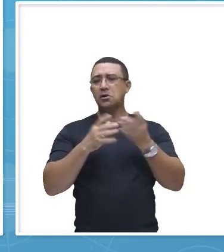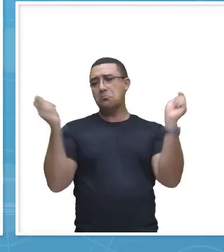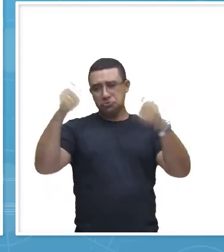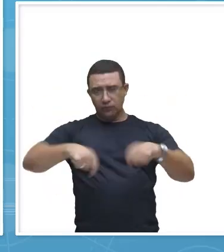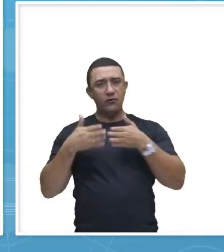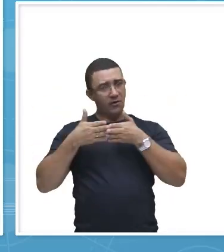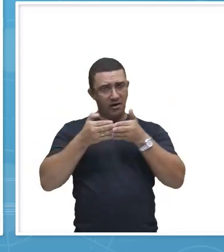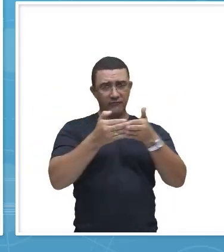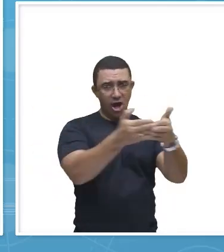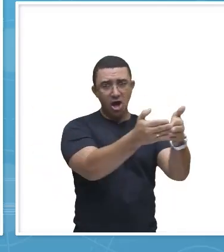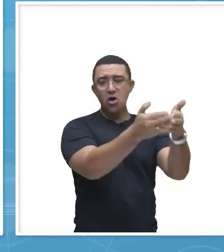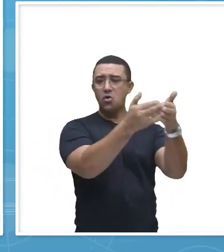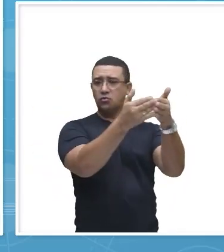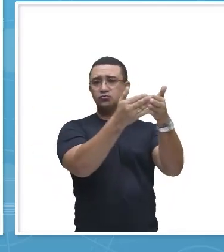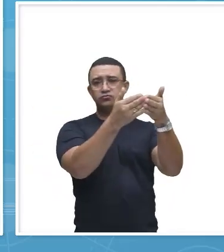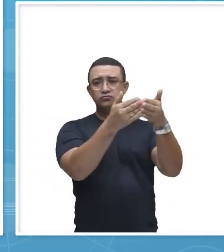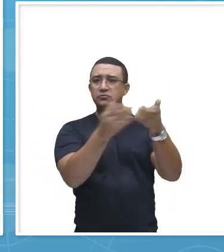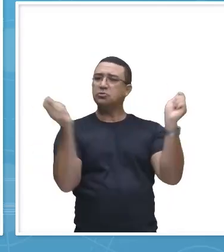se movimentar